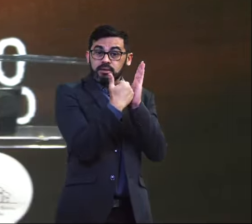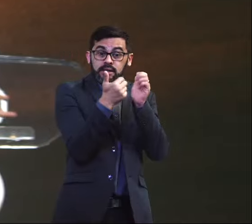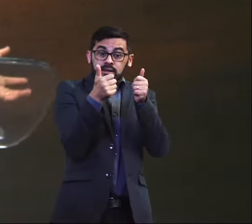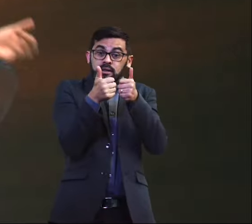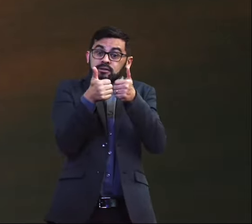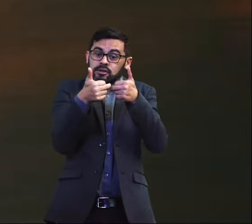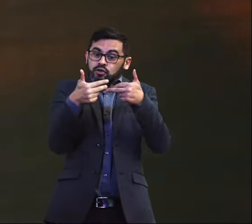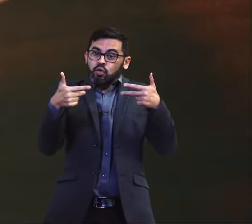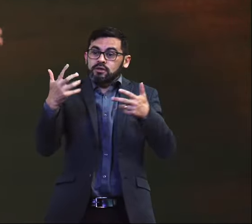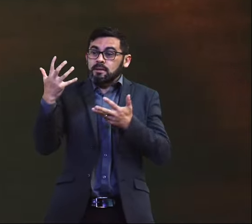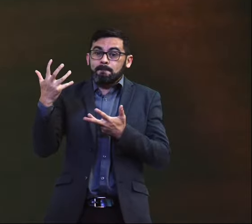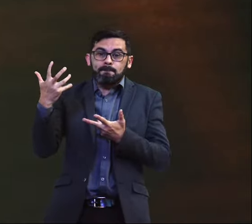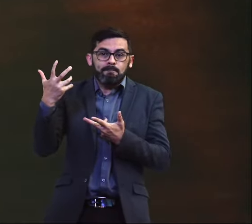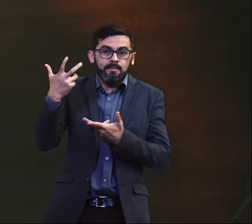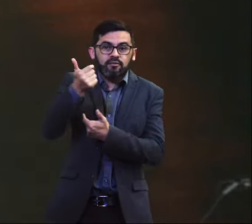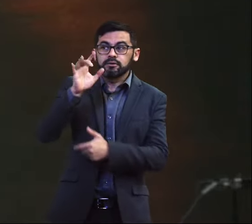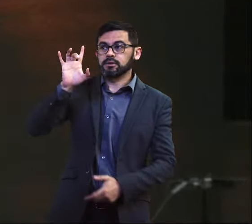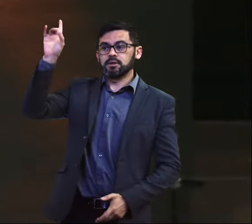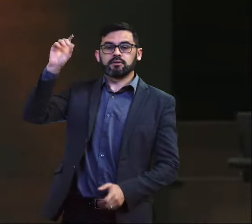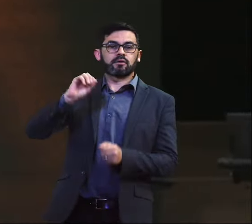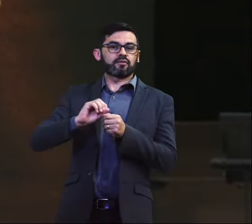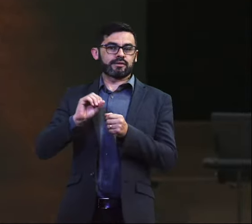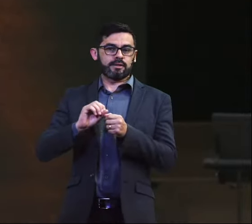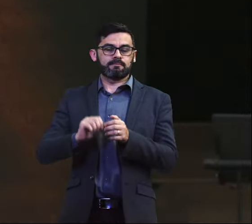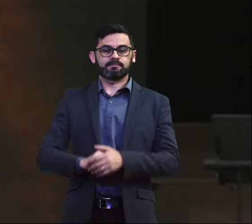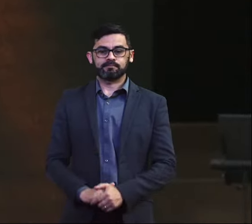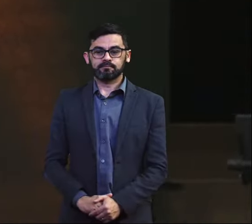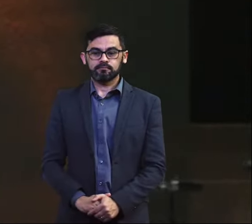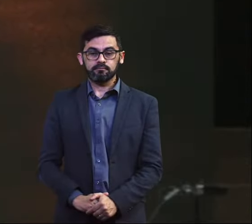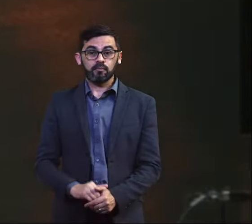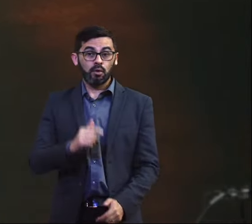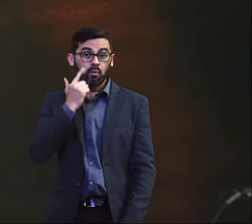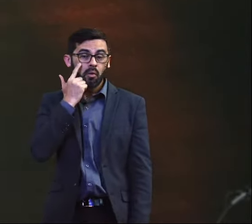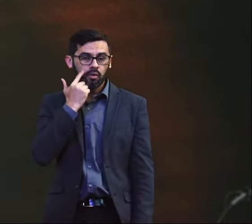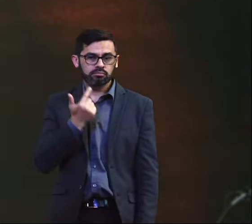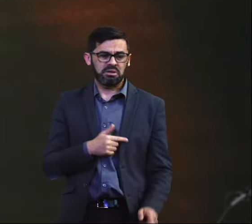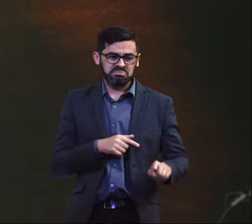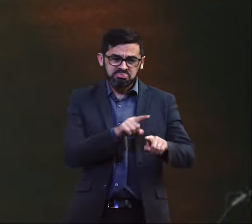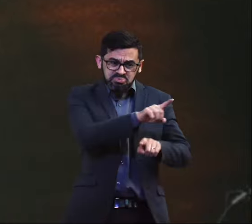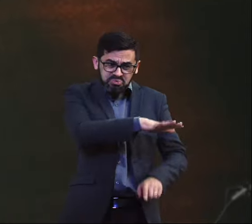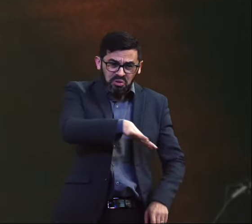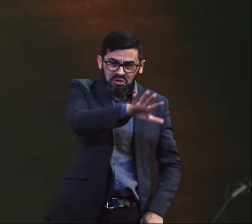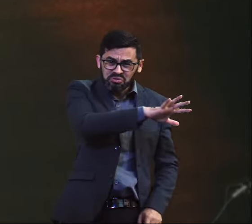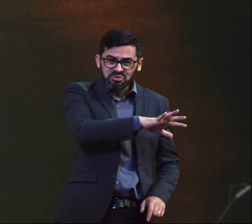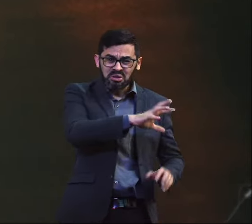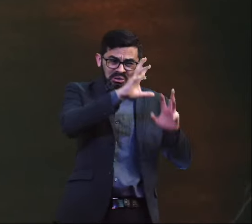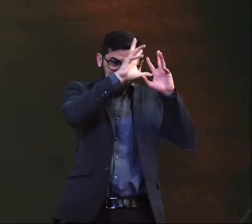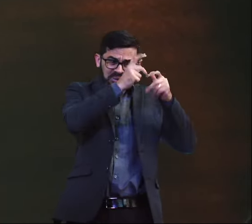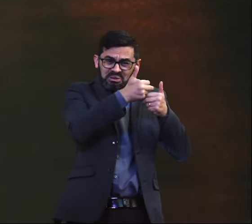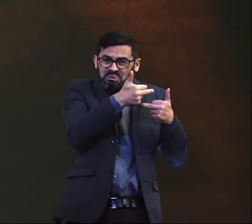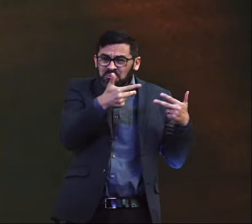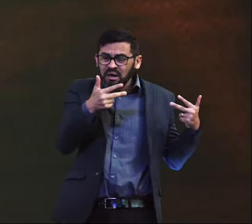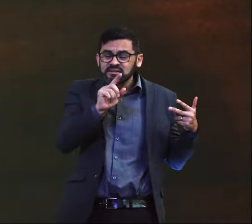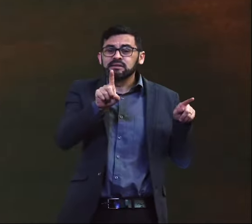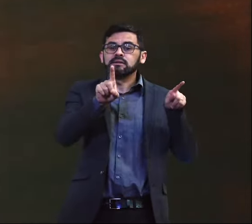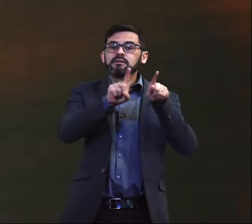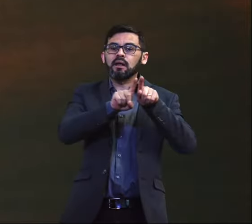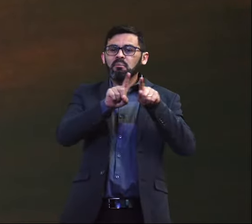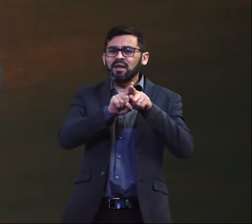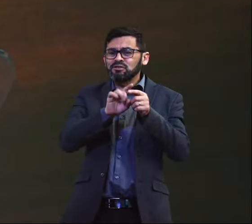coisa maravilhosa que Deus vai fazer. Ele vai falar: olha, não só os chacais e as corujas, até